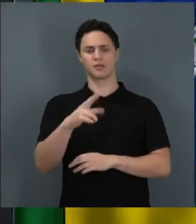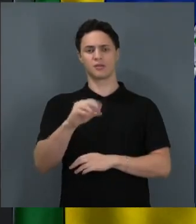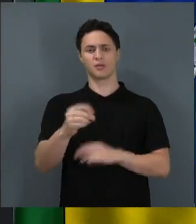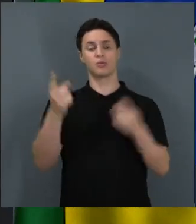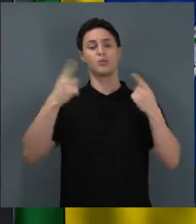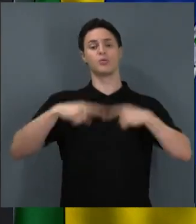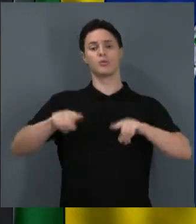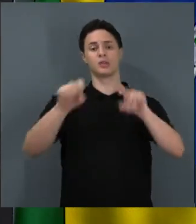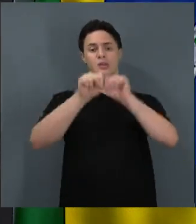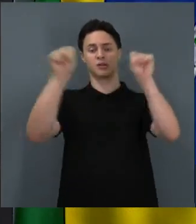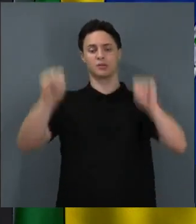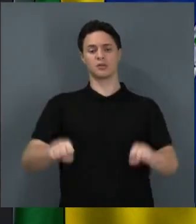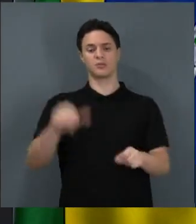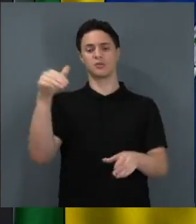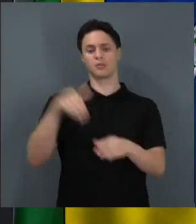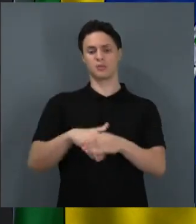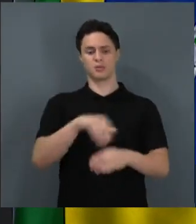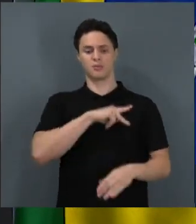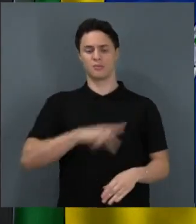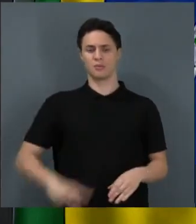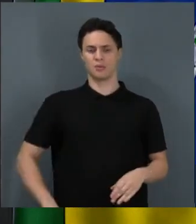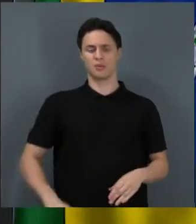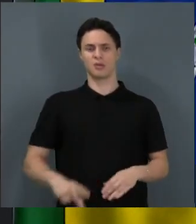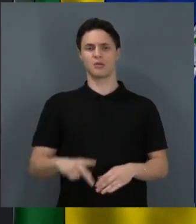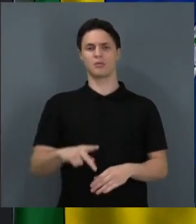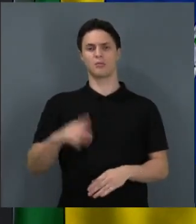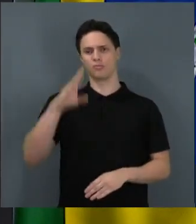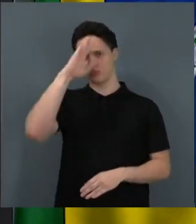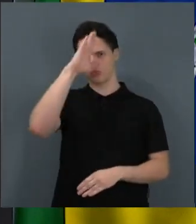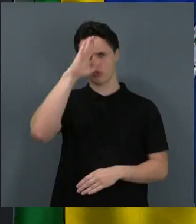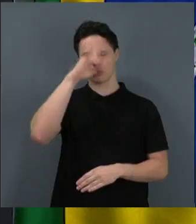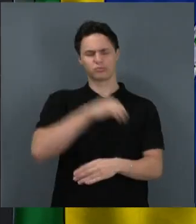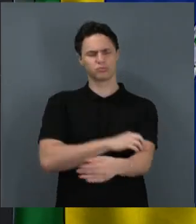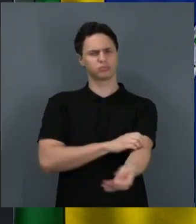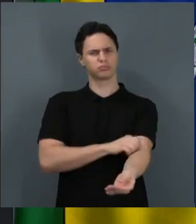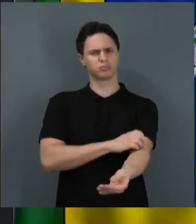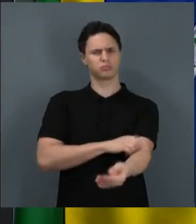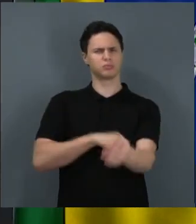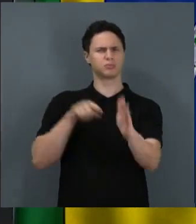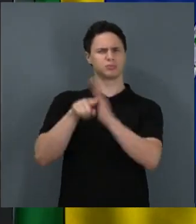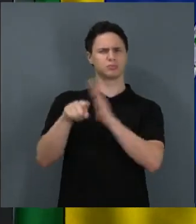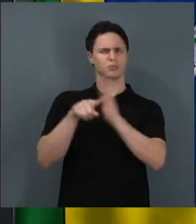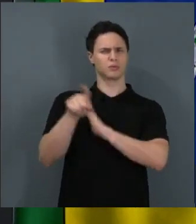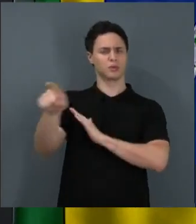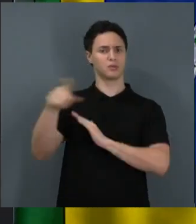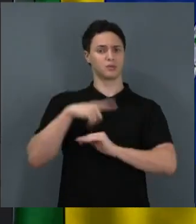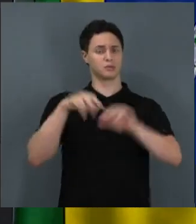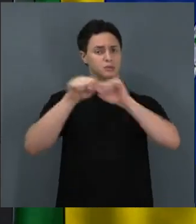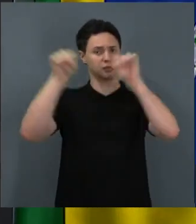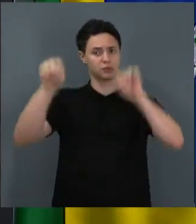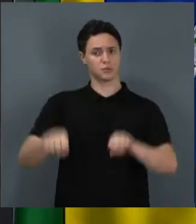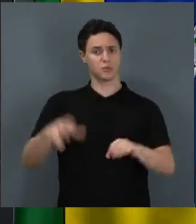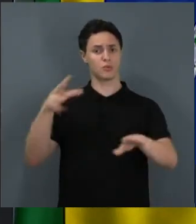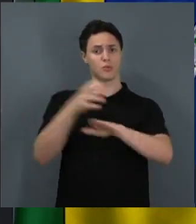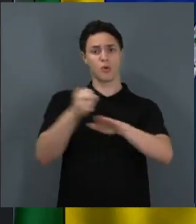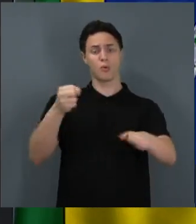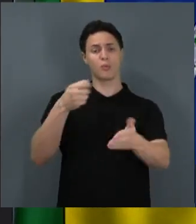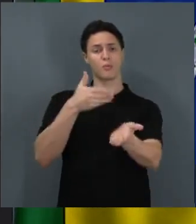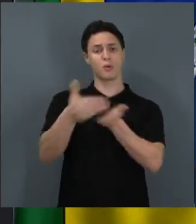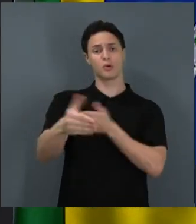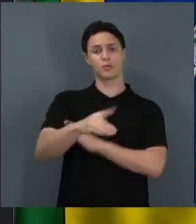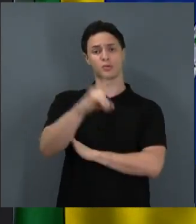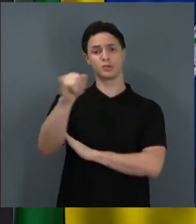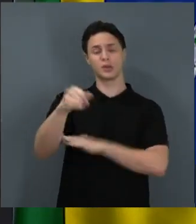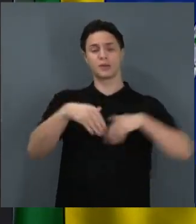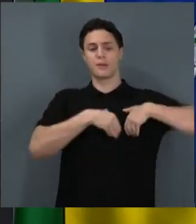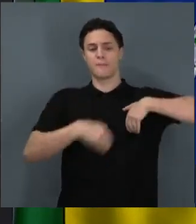e o presidente Bolsonaro começa a contraditar o sistema no dia seguinte à sua posse. Ou seja, o golpe começa no dia da